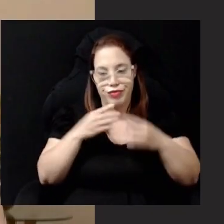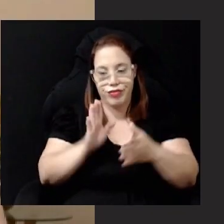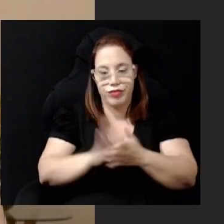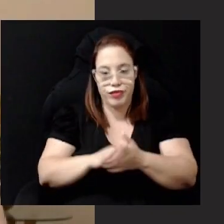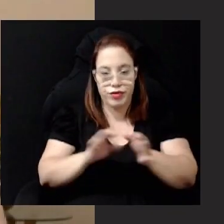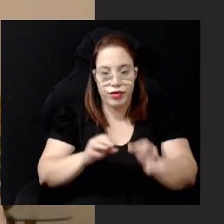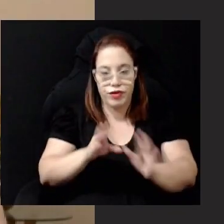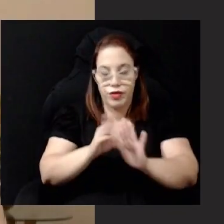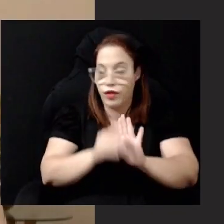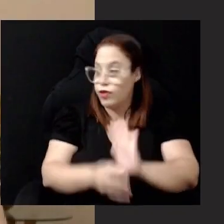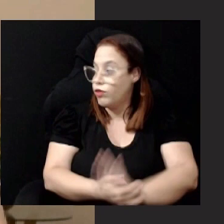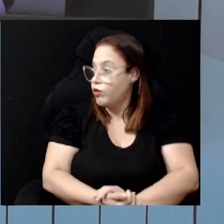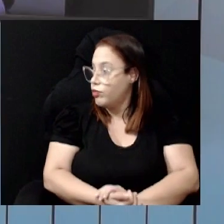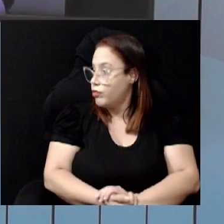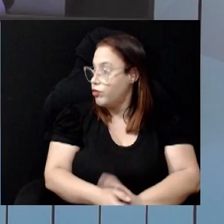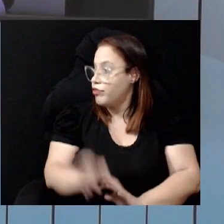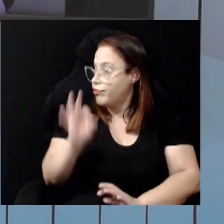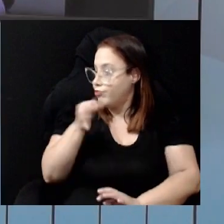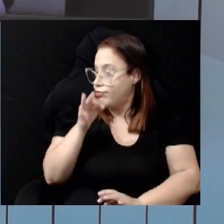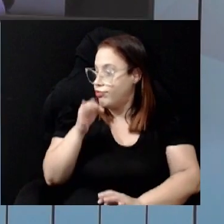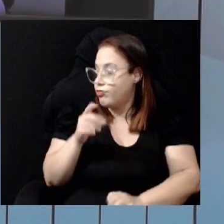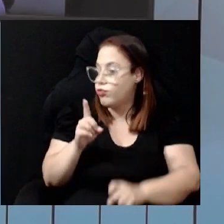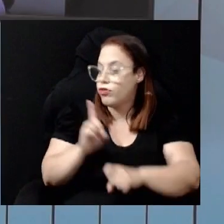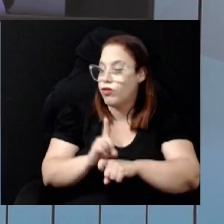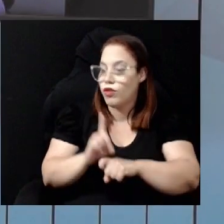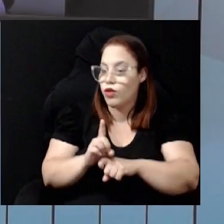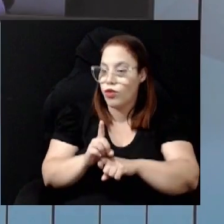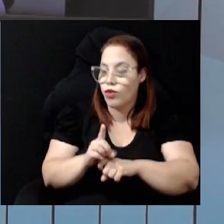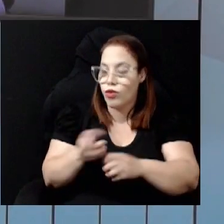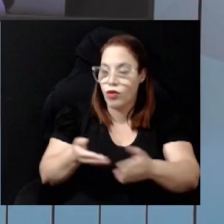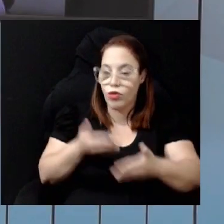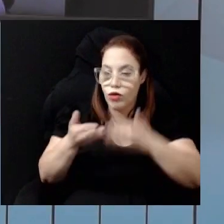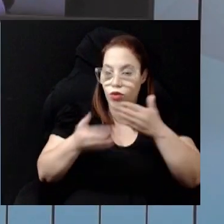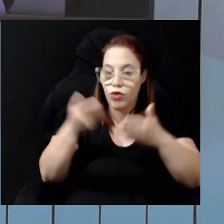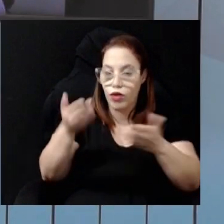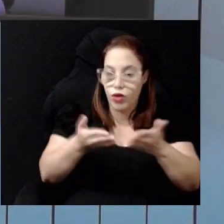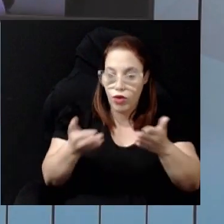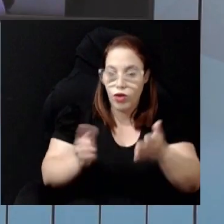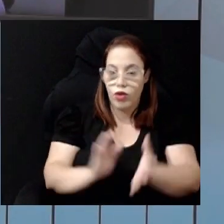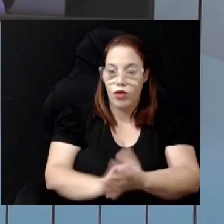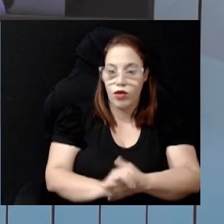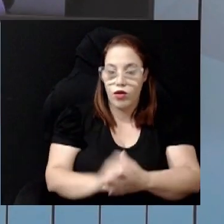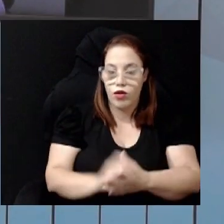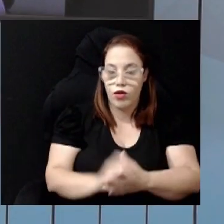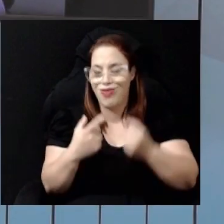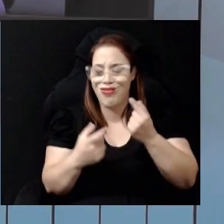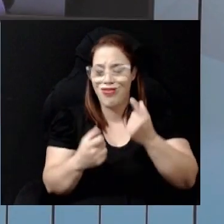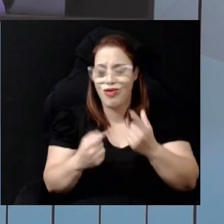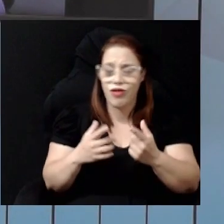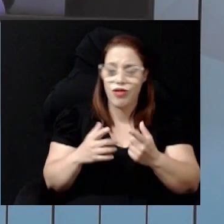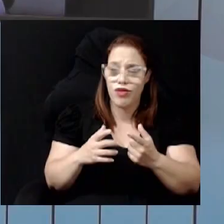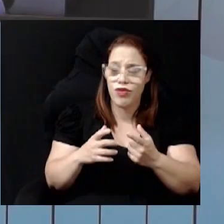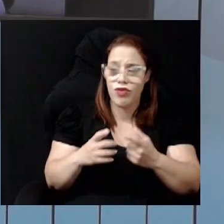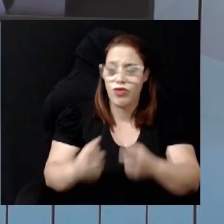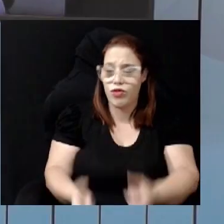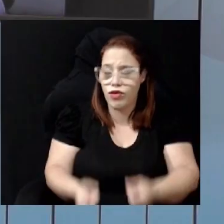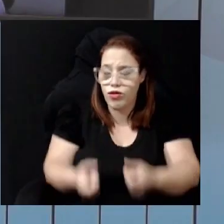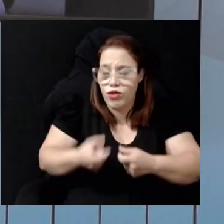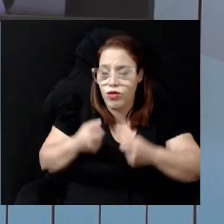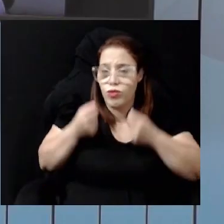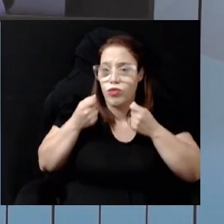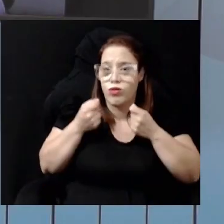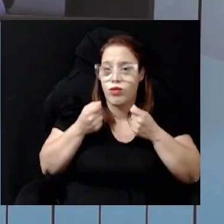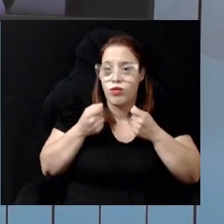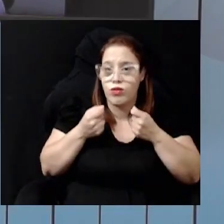longo do programa. Exatamente, doutor. Eu gostaria de abordar com o senhor agora quais as causas do câncer